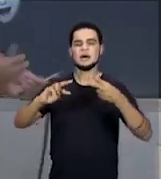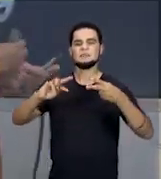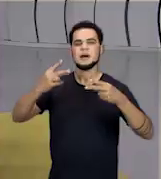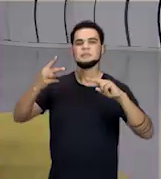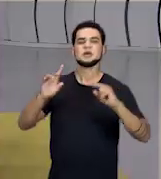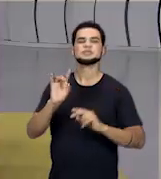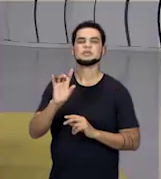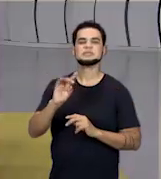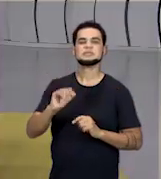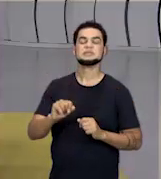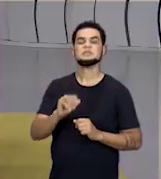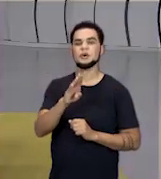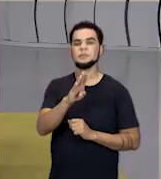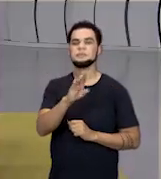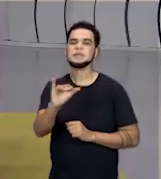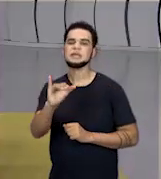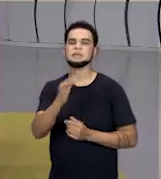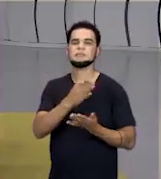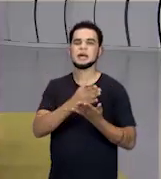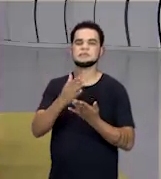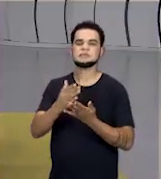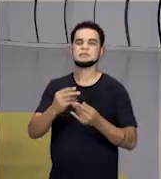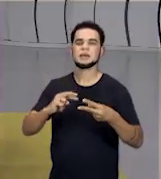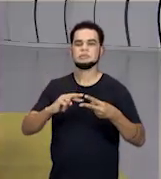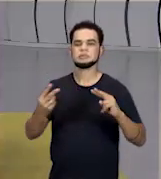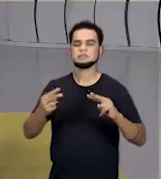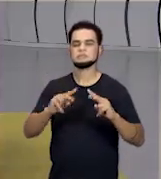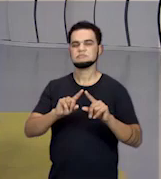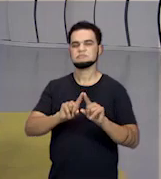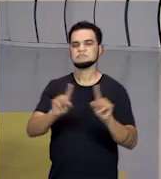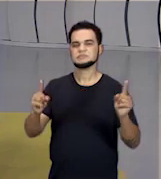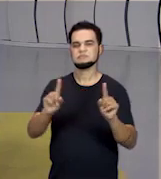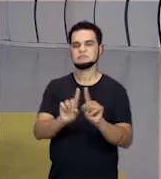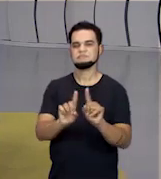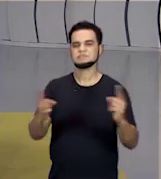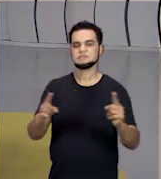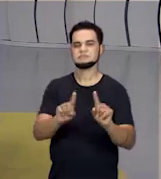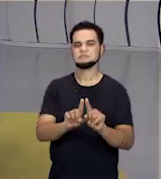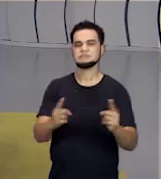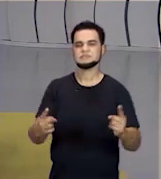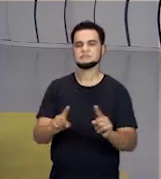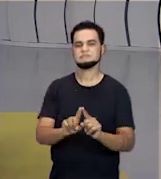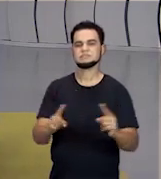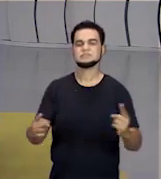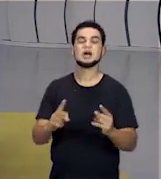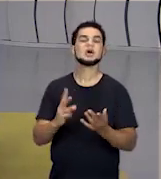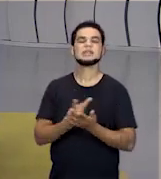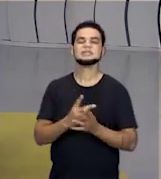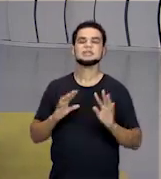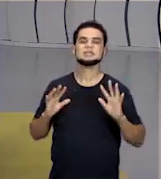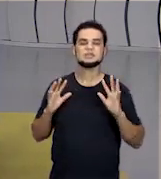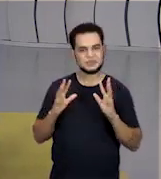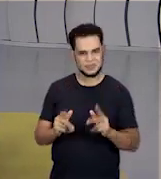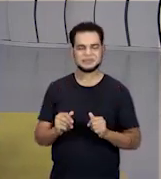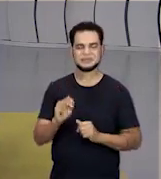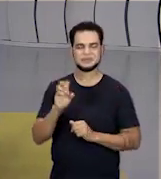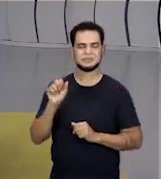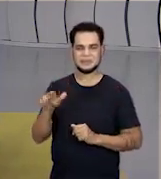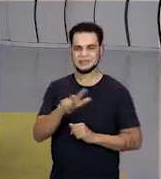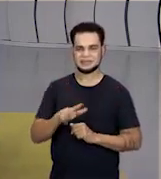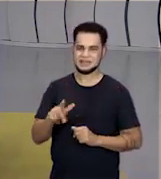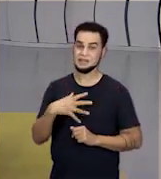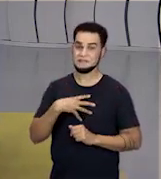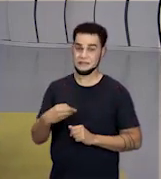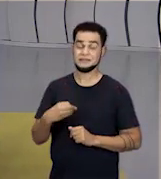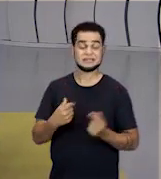por bipartição, que fazendo com isso, consequentemente, todas essas bactérias filhas vão possuir os mesmos genes da